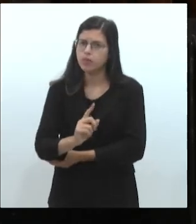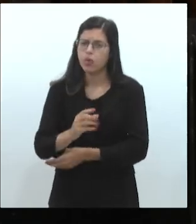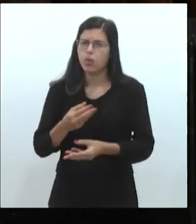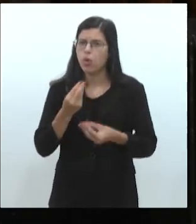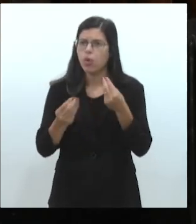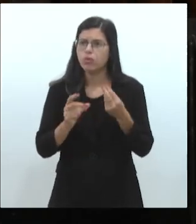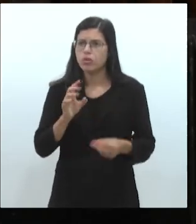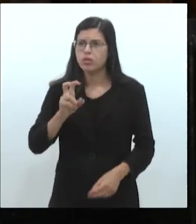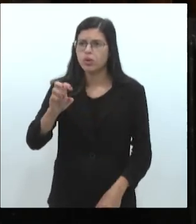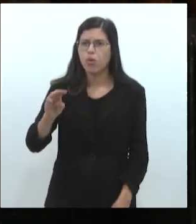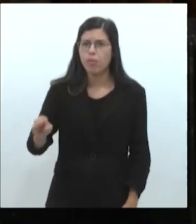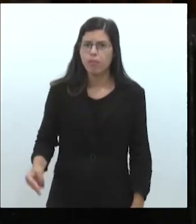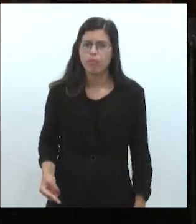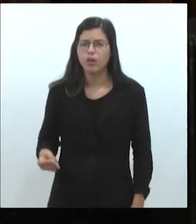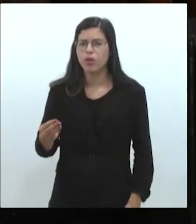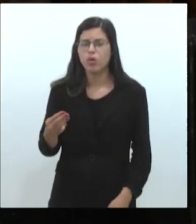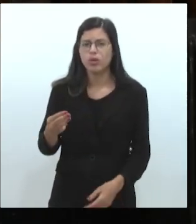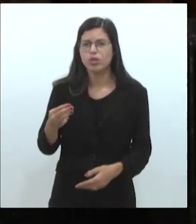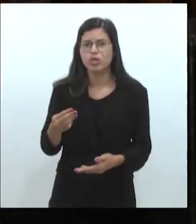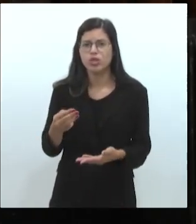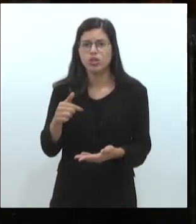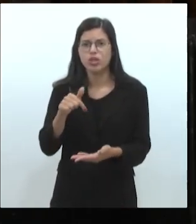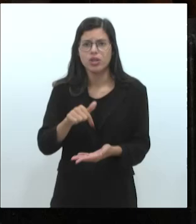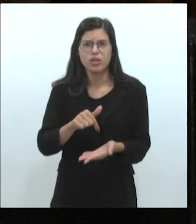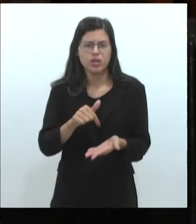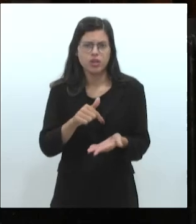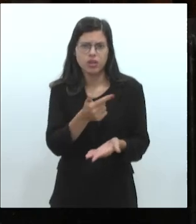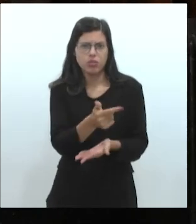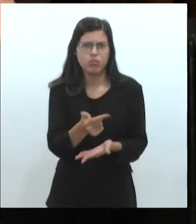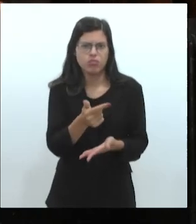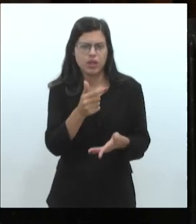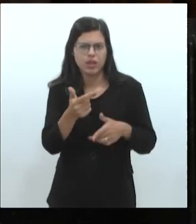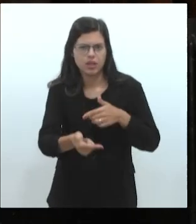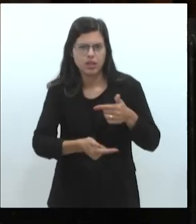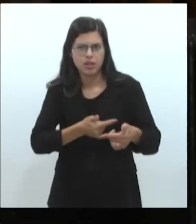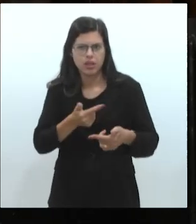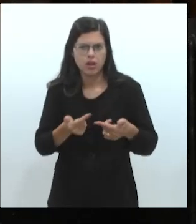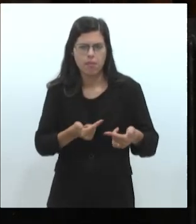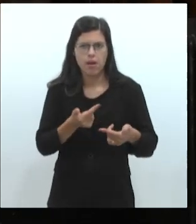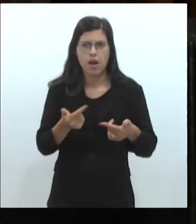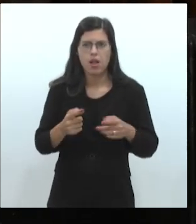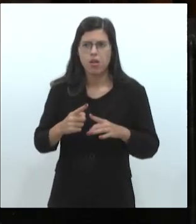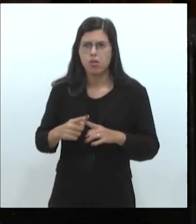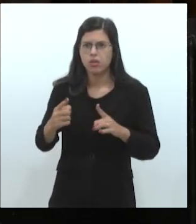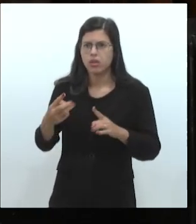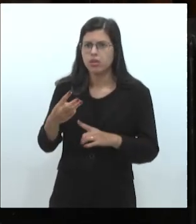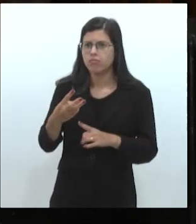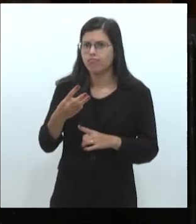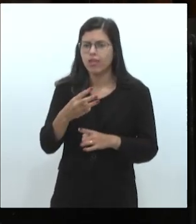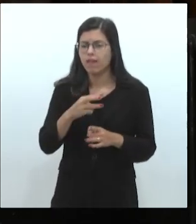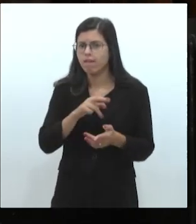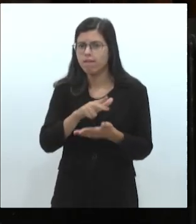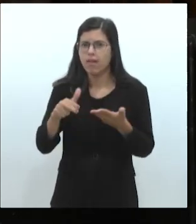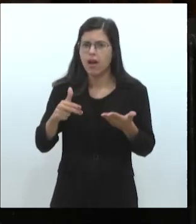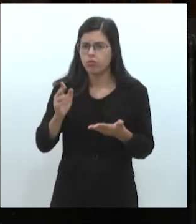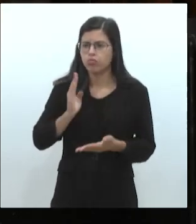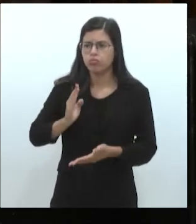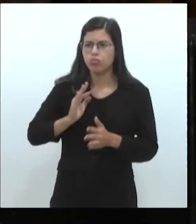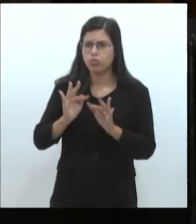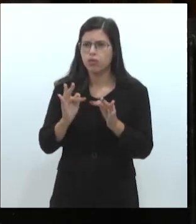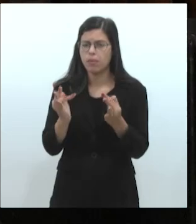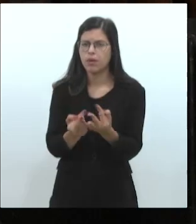de desempregados e tem 30 milhões no Bolsa Família? Me explica esse negócio. Como é que a